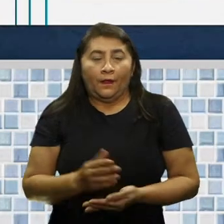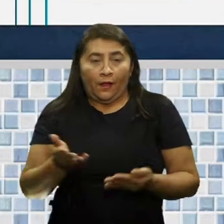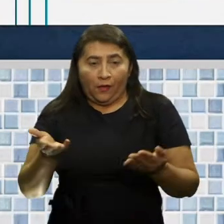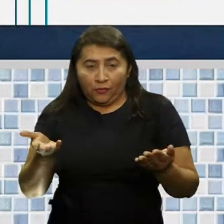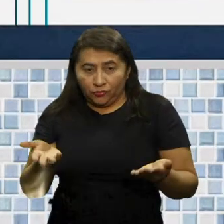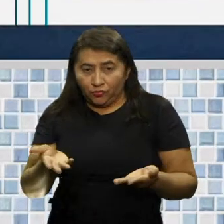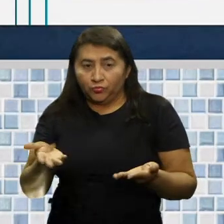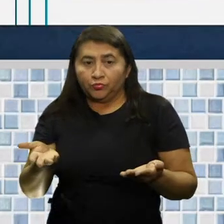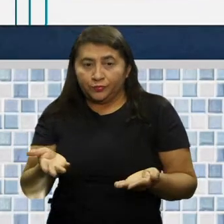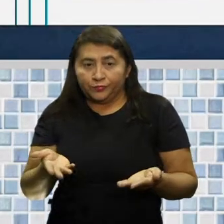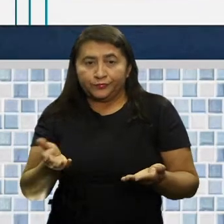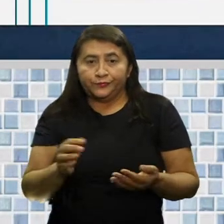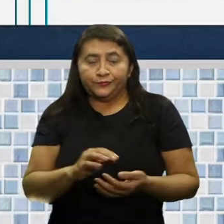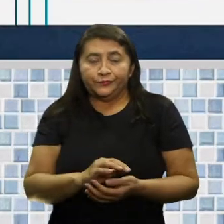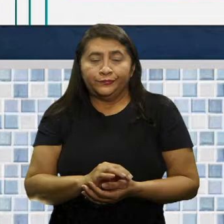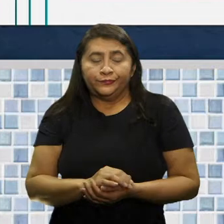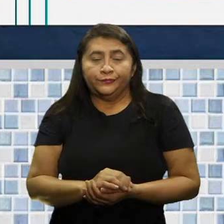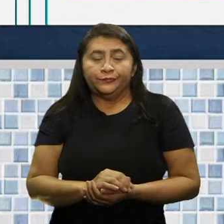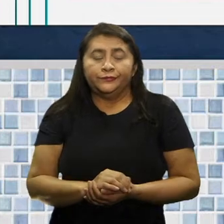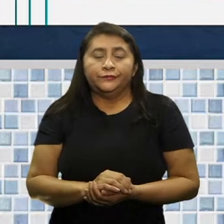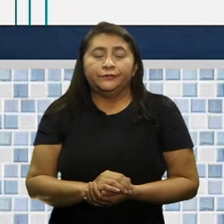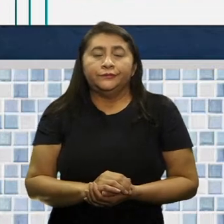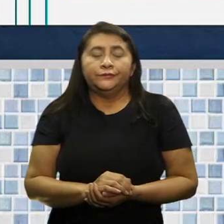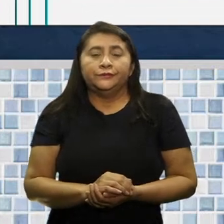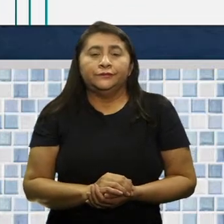A gente vai